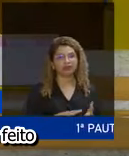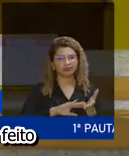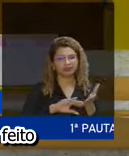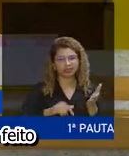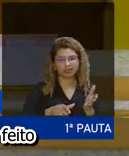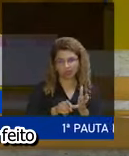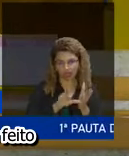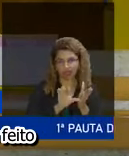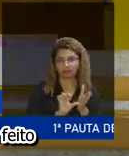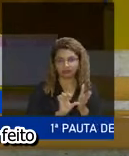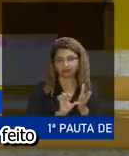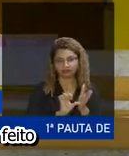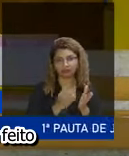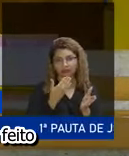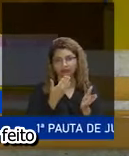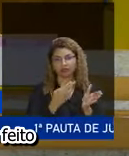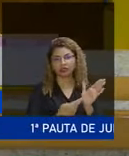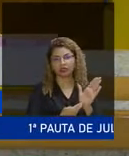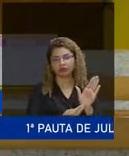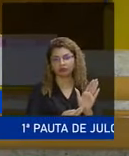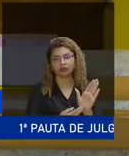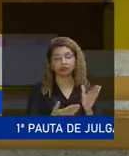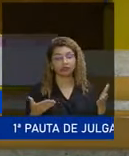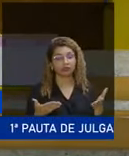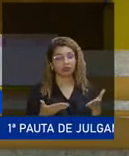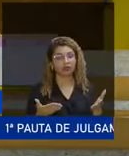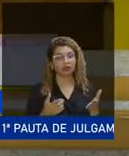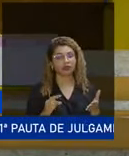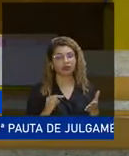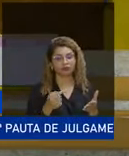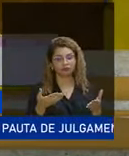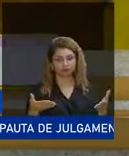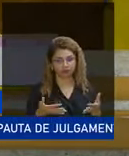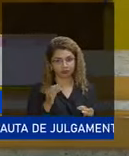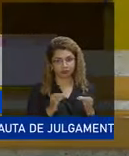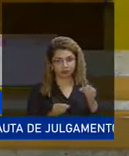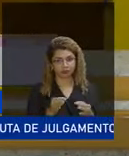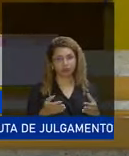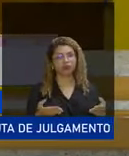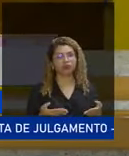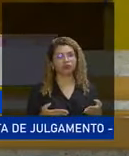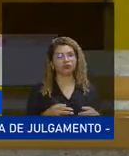pedido da relatora e porque o feito foi convertido em diligência.